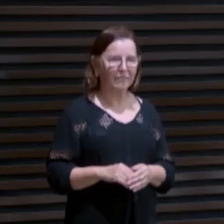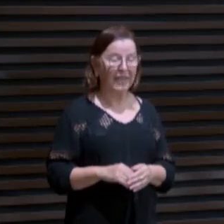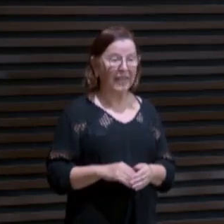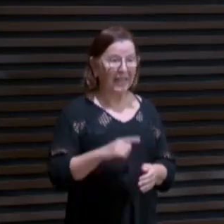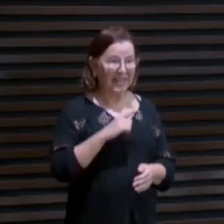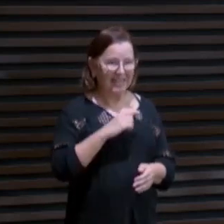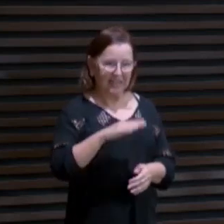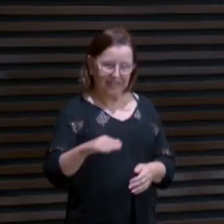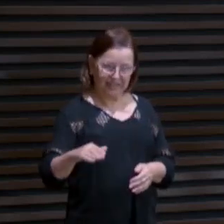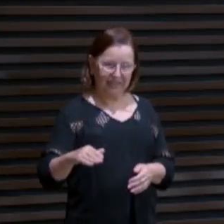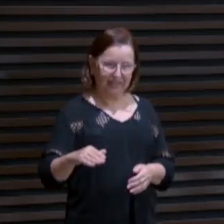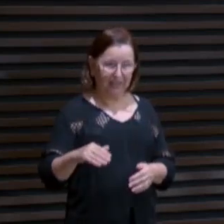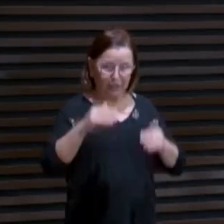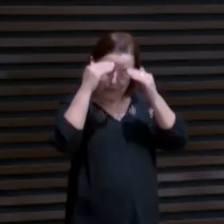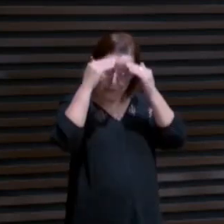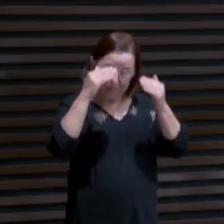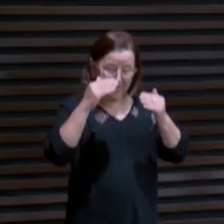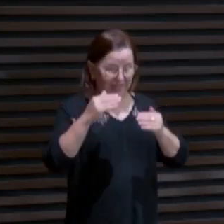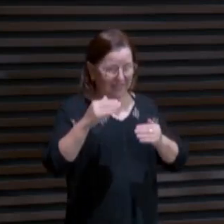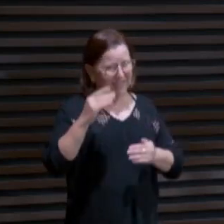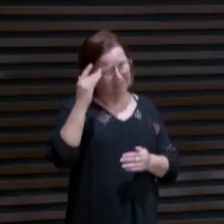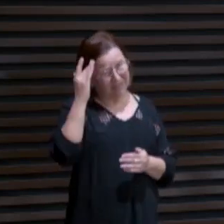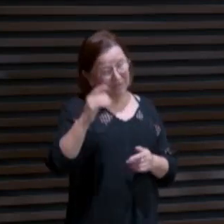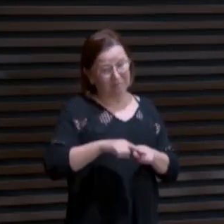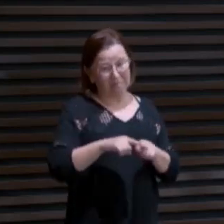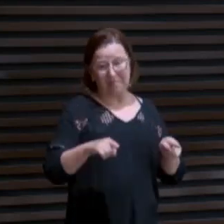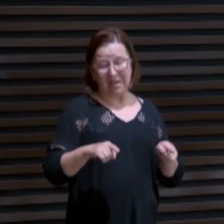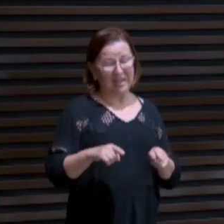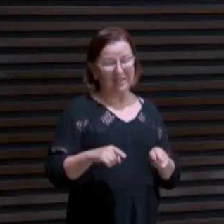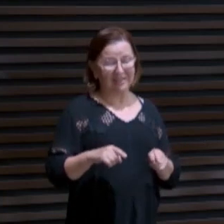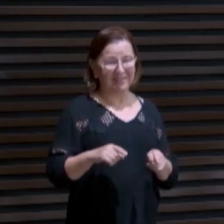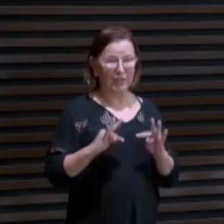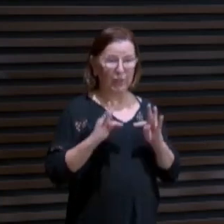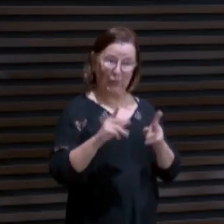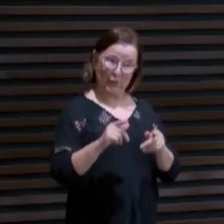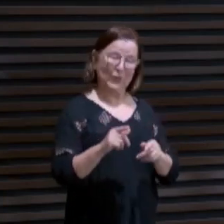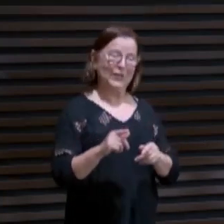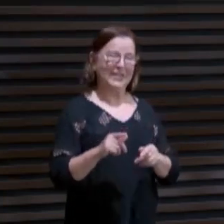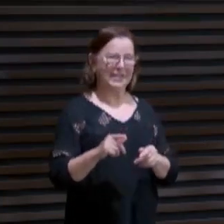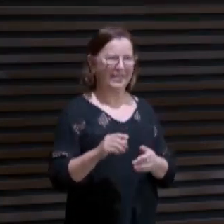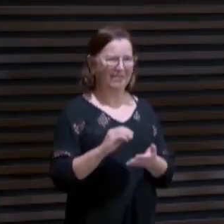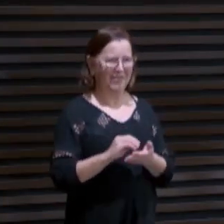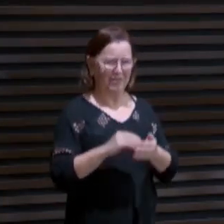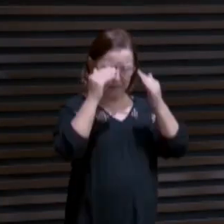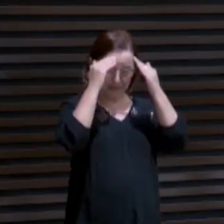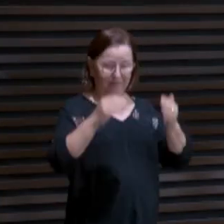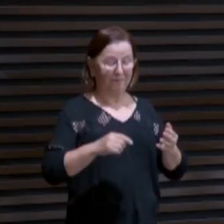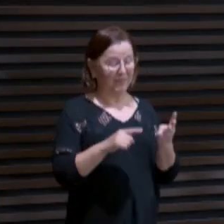mas todas são desobedientes. E a quarta coisa que é universal é a